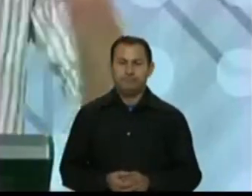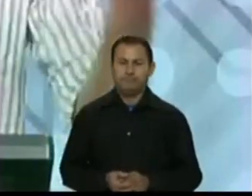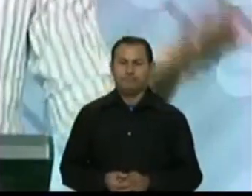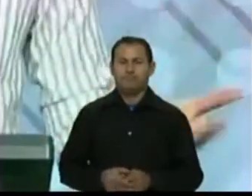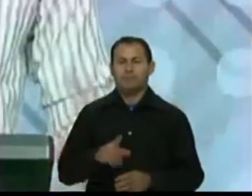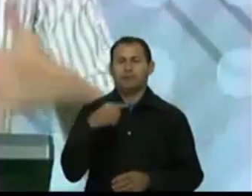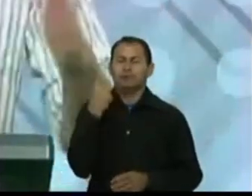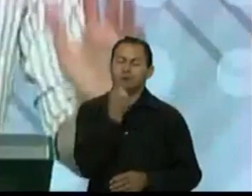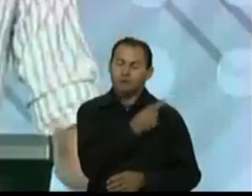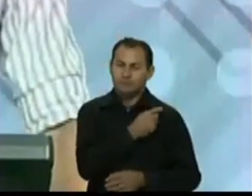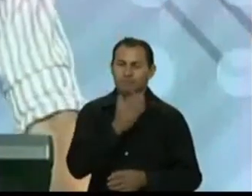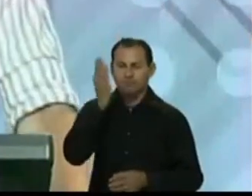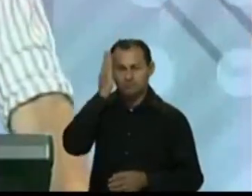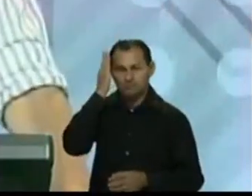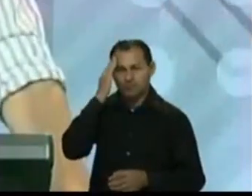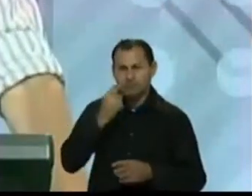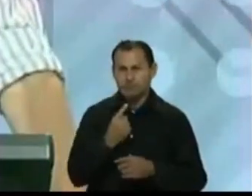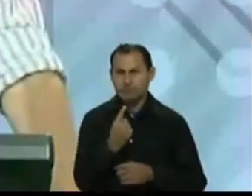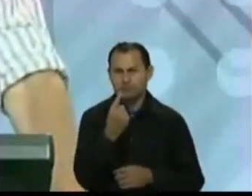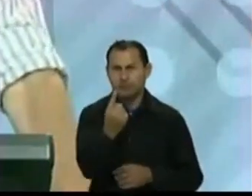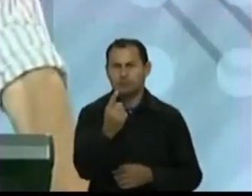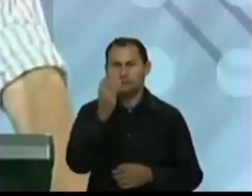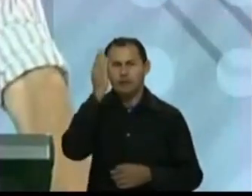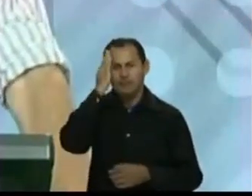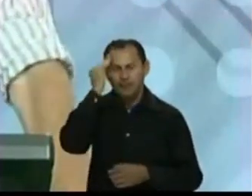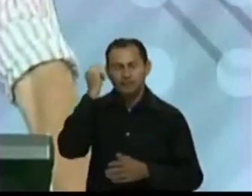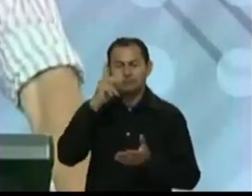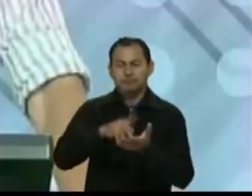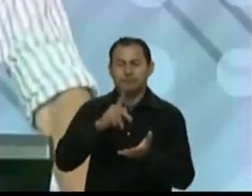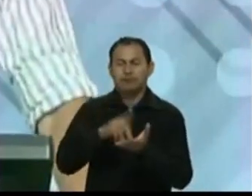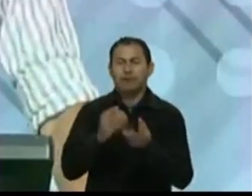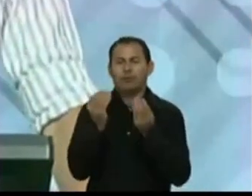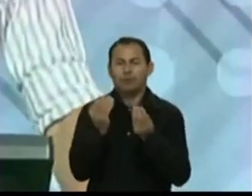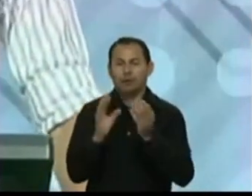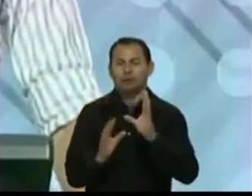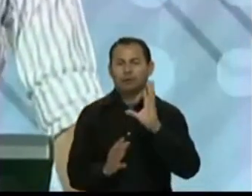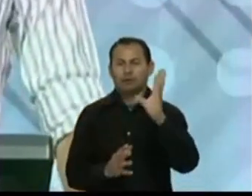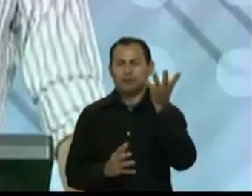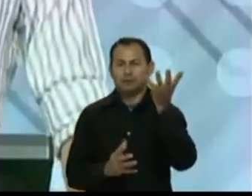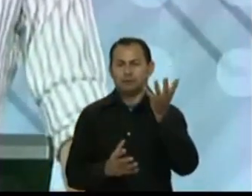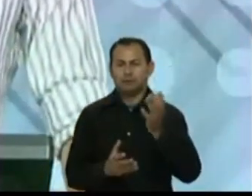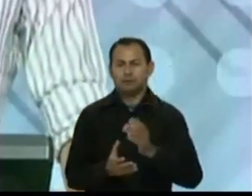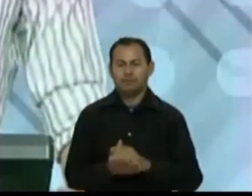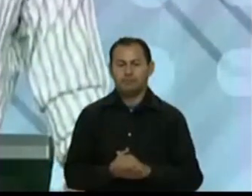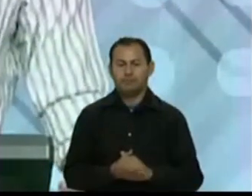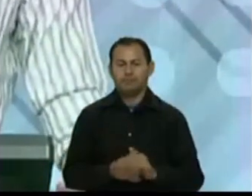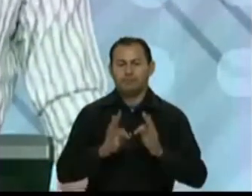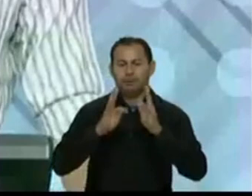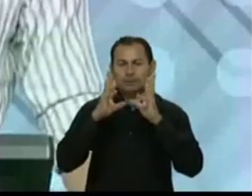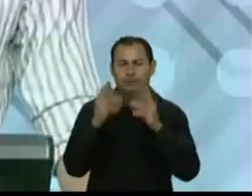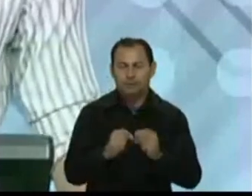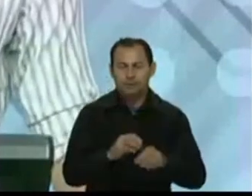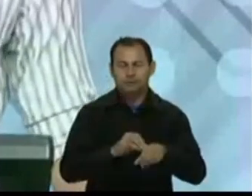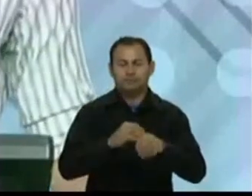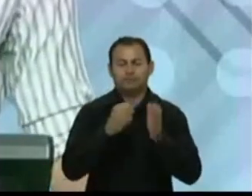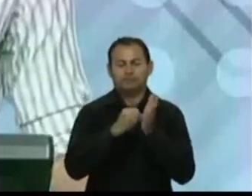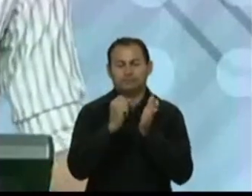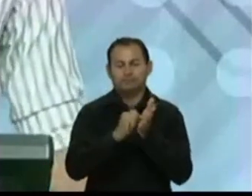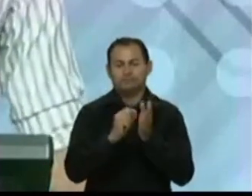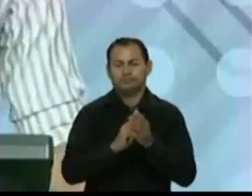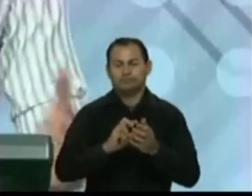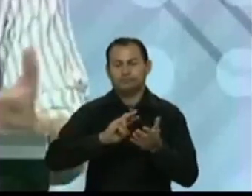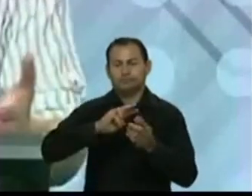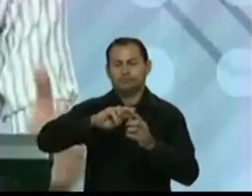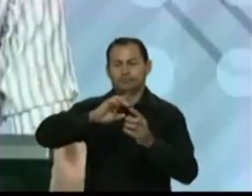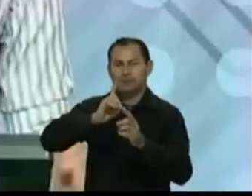E aí a gente descobriu, né, e conforme foi avançando, descobrimos aí realmente como é que funciona toda a parte de transcrição e tradução